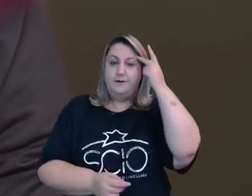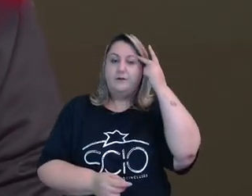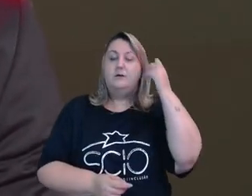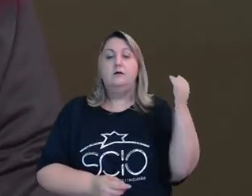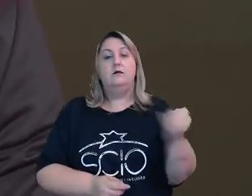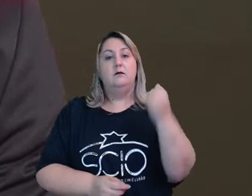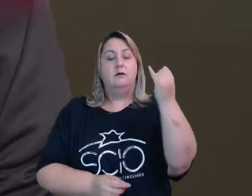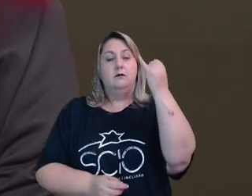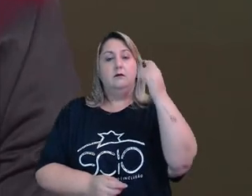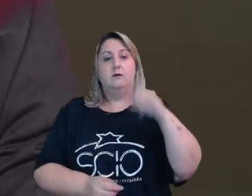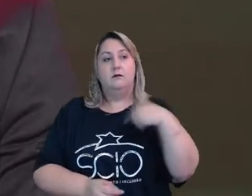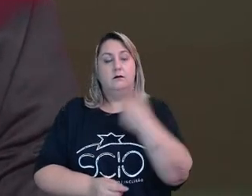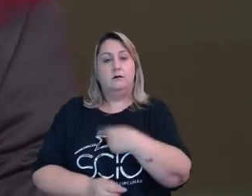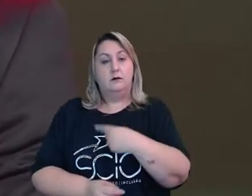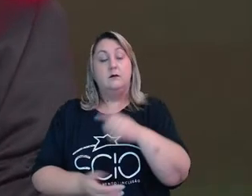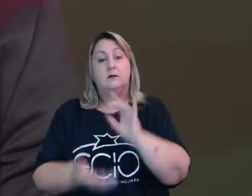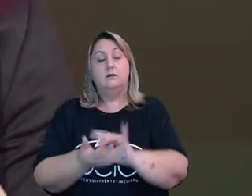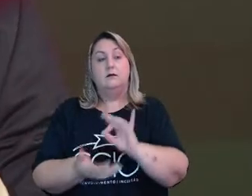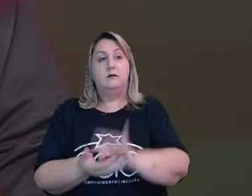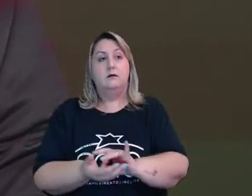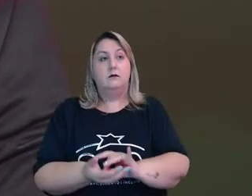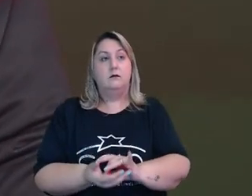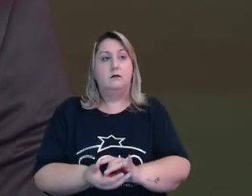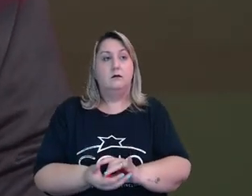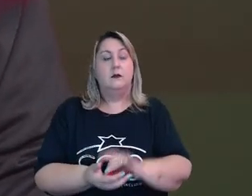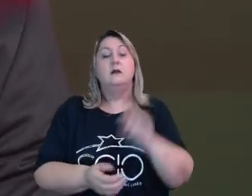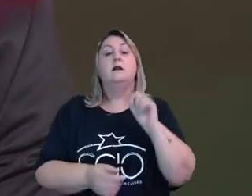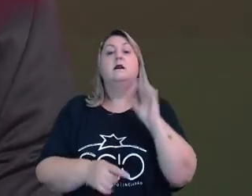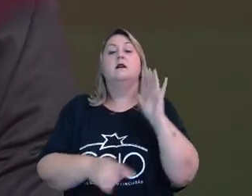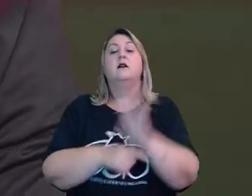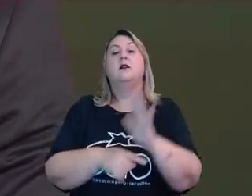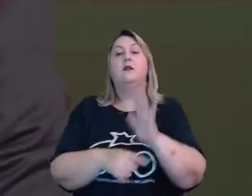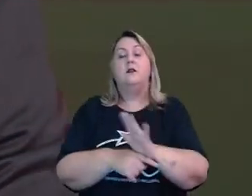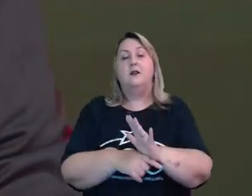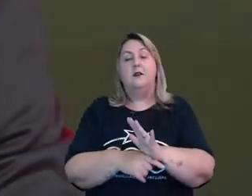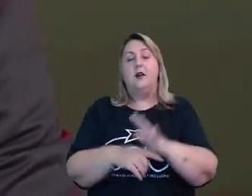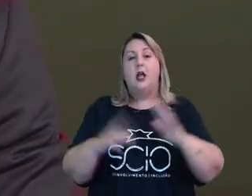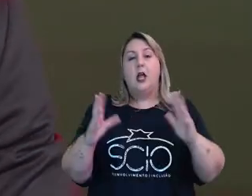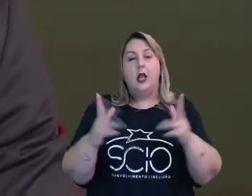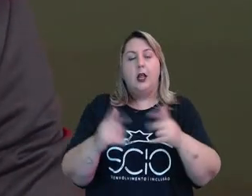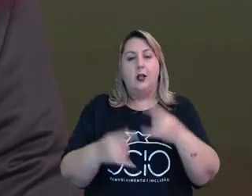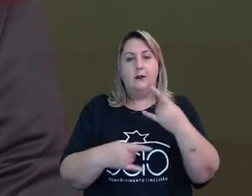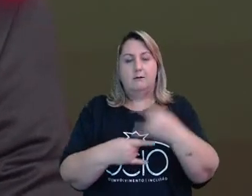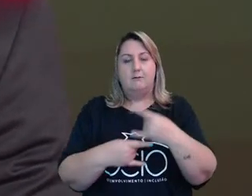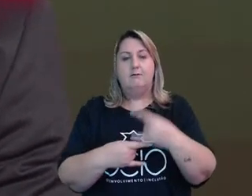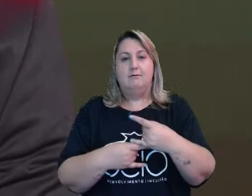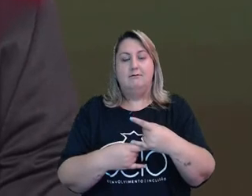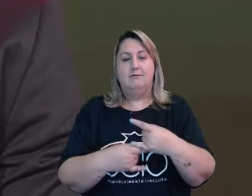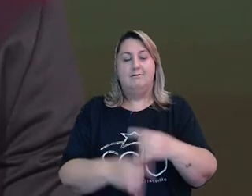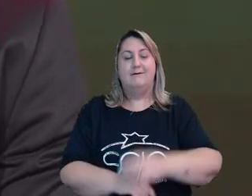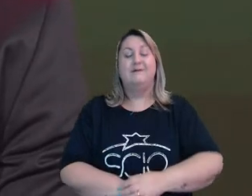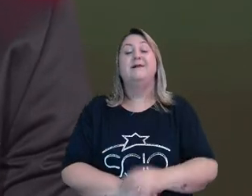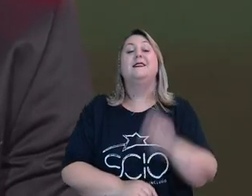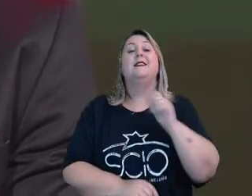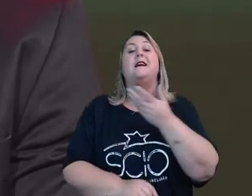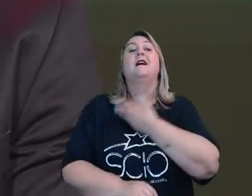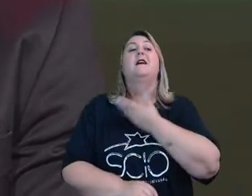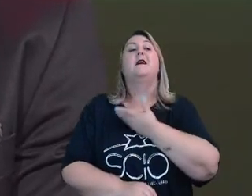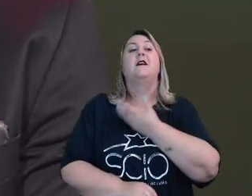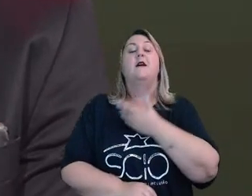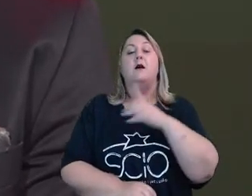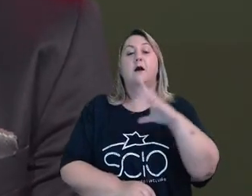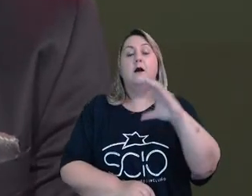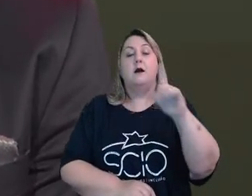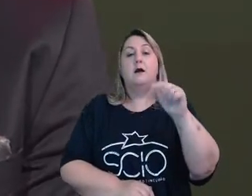muito importante para a gente, com certeza um dos patrocinadores de todo esse trabalho. Então eu vou convidar o nosso amigo